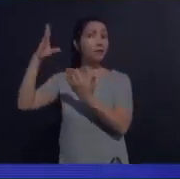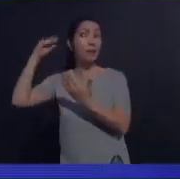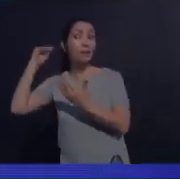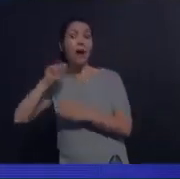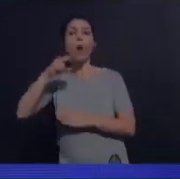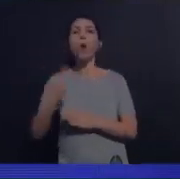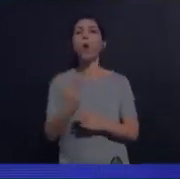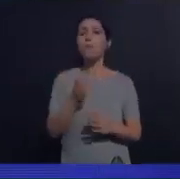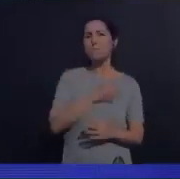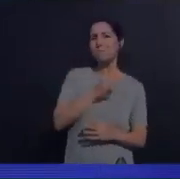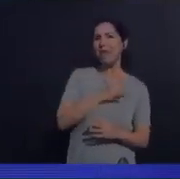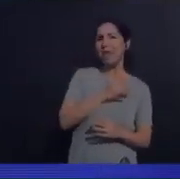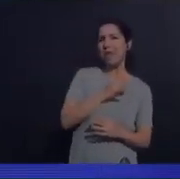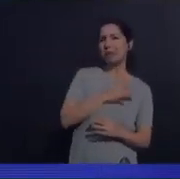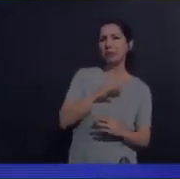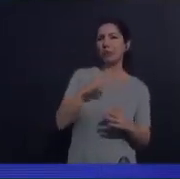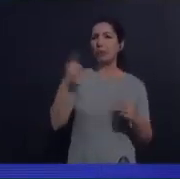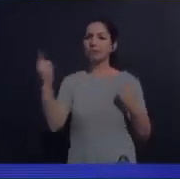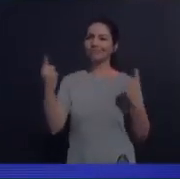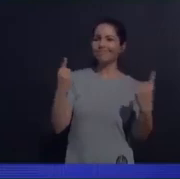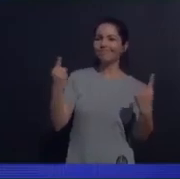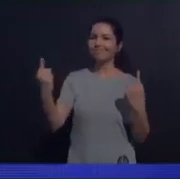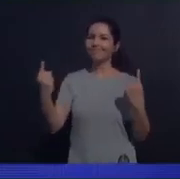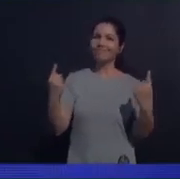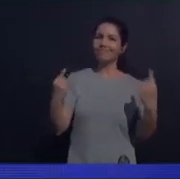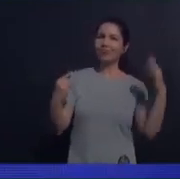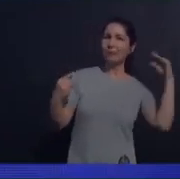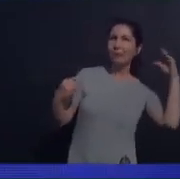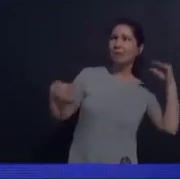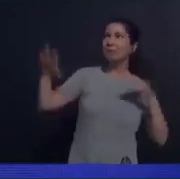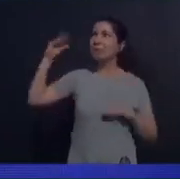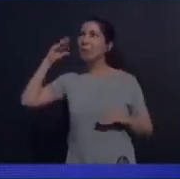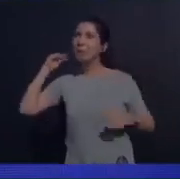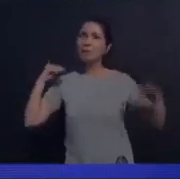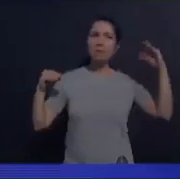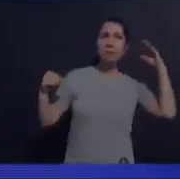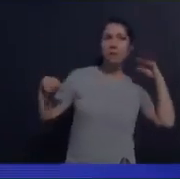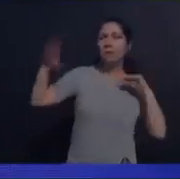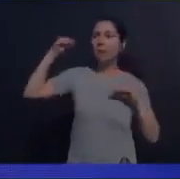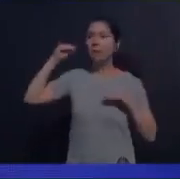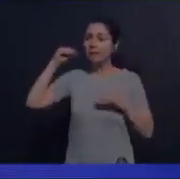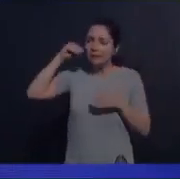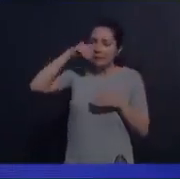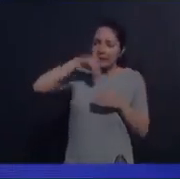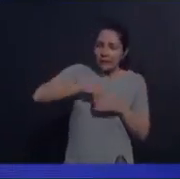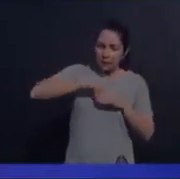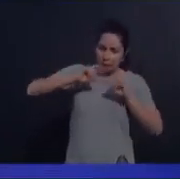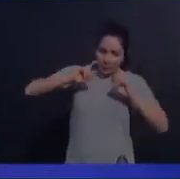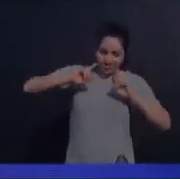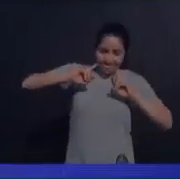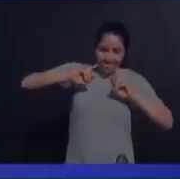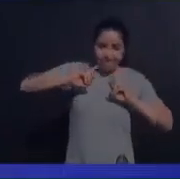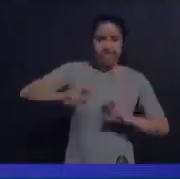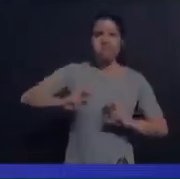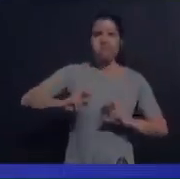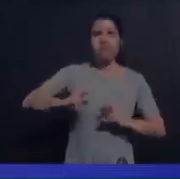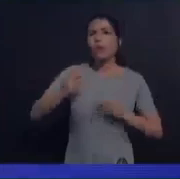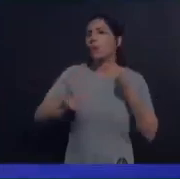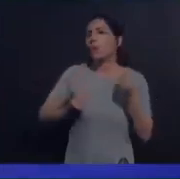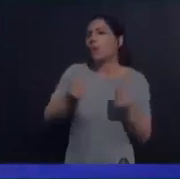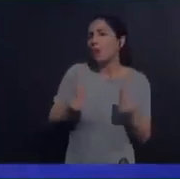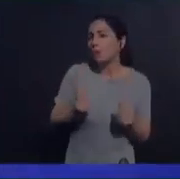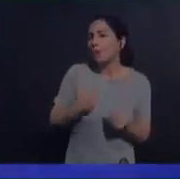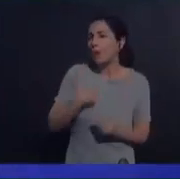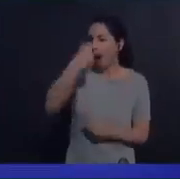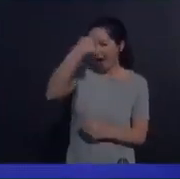medo? Quando você olha para você, bem lá no seu íntimo, você se enxerga como uma